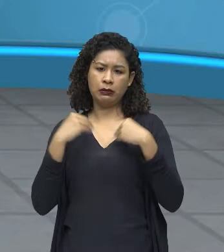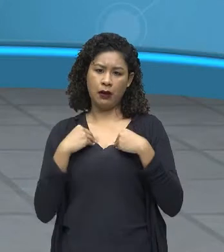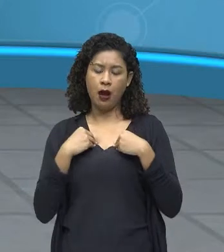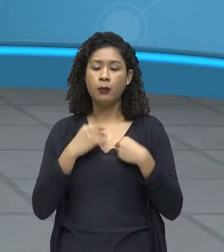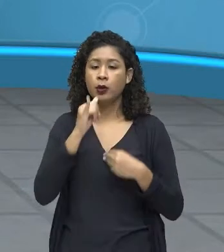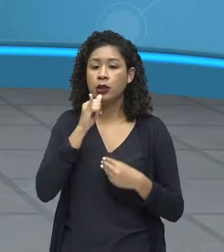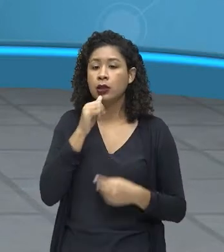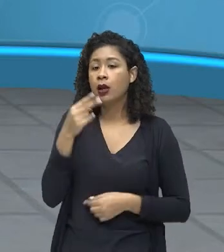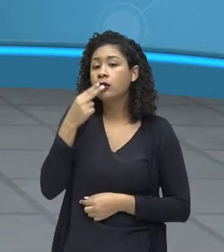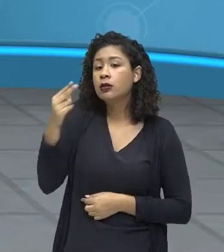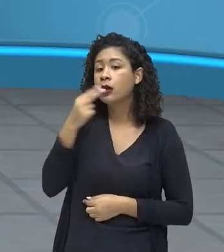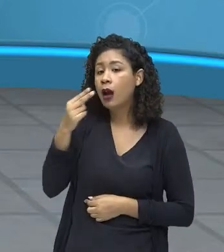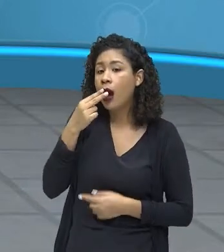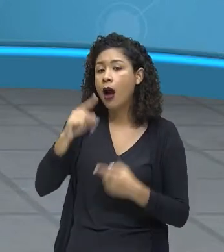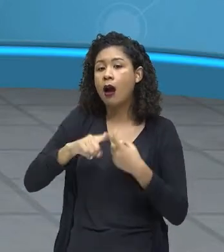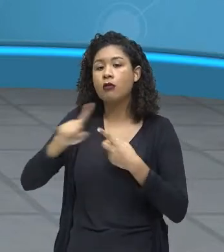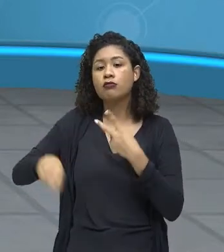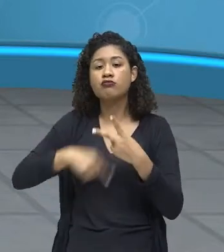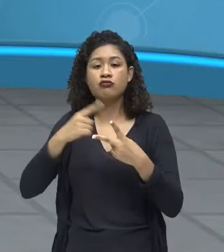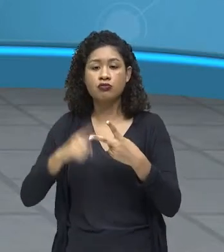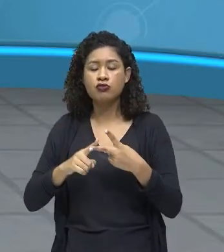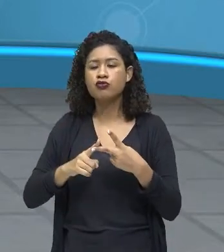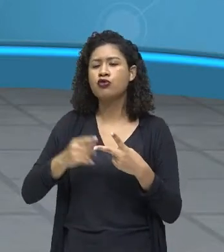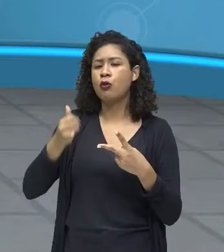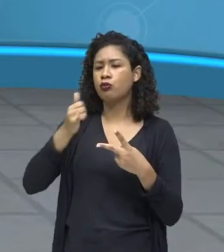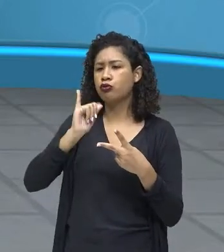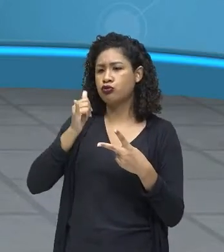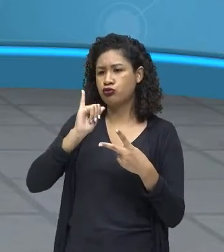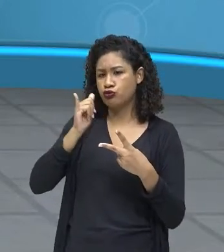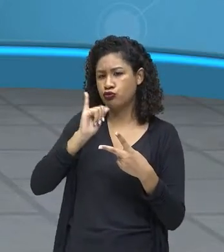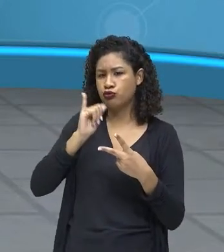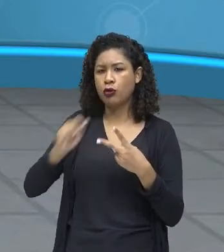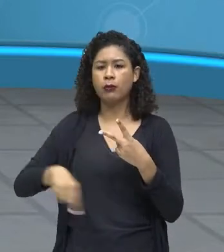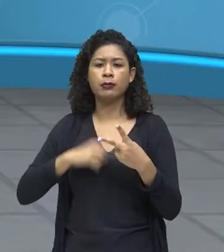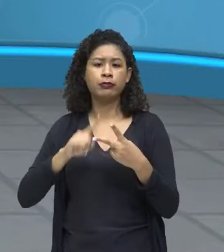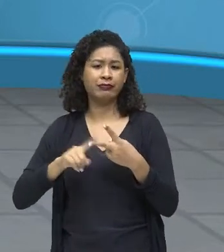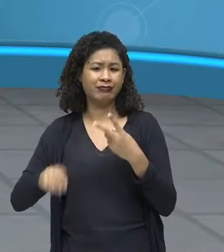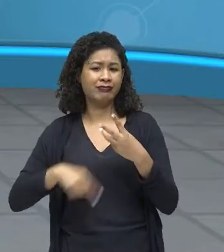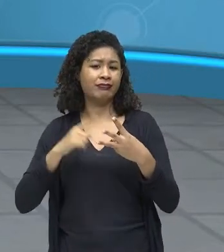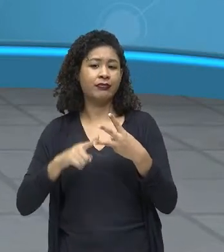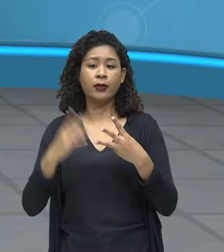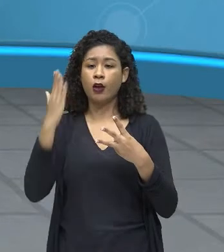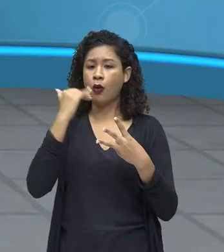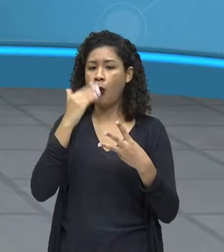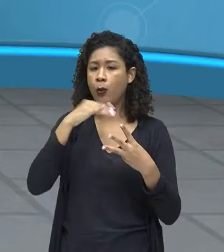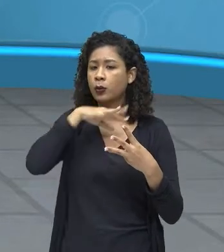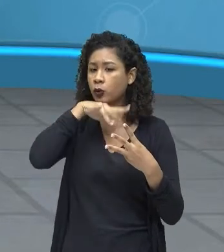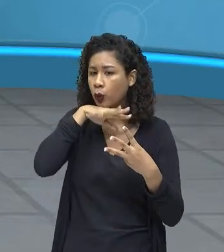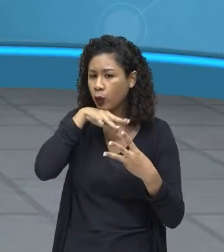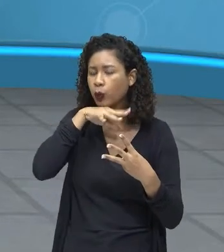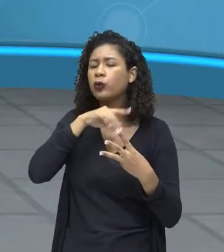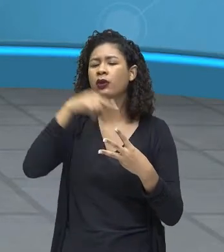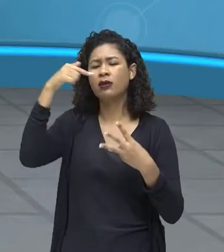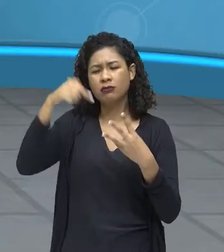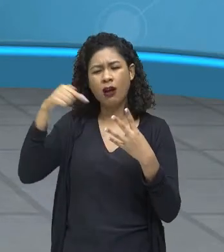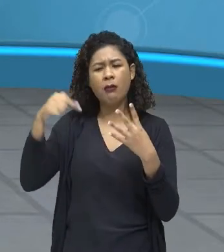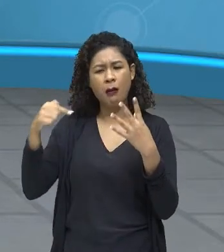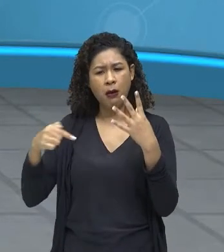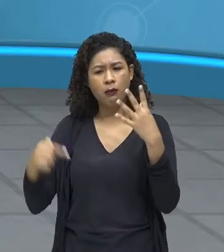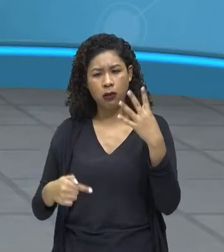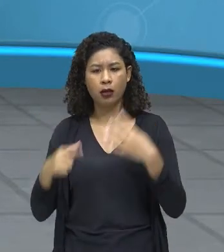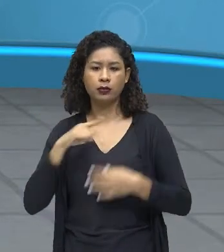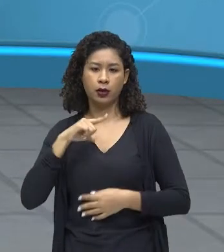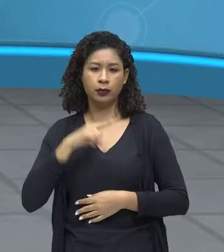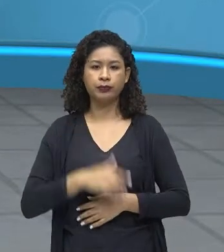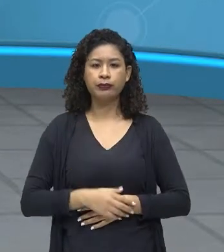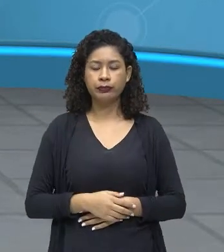bebidas alcoólicas, alimentação, né? Então existem outros fatores que podem ocasionar a hipertensão. E aí,